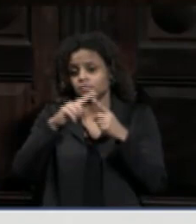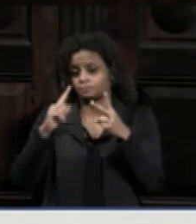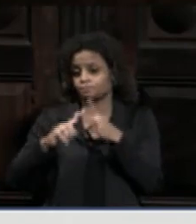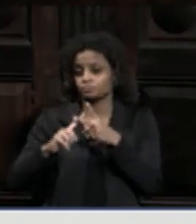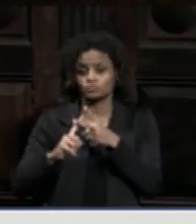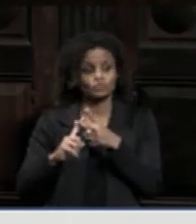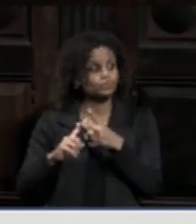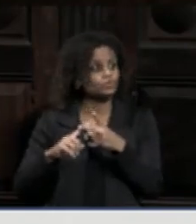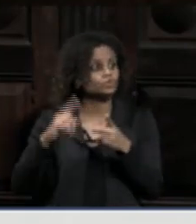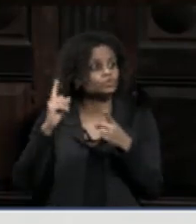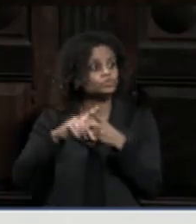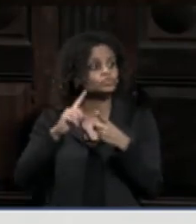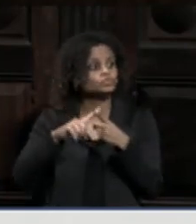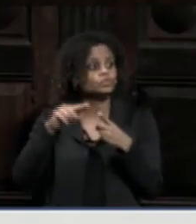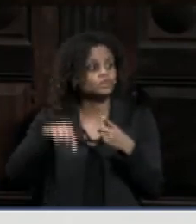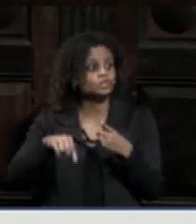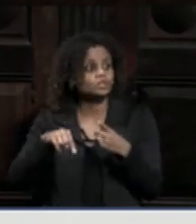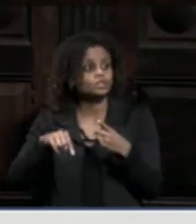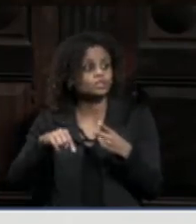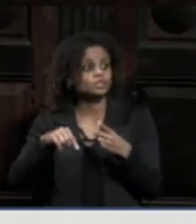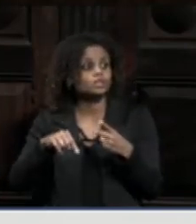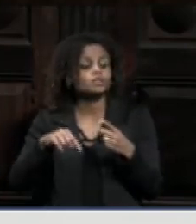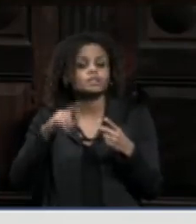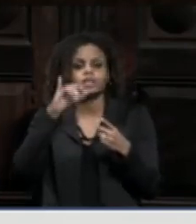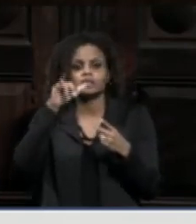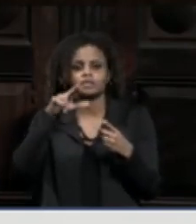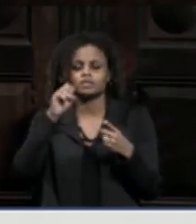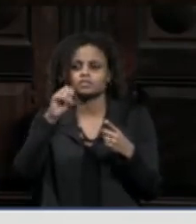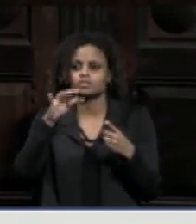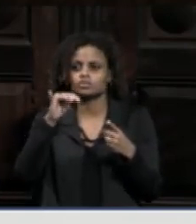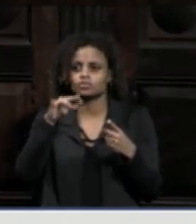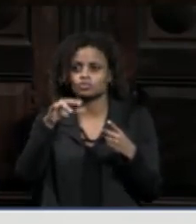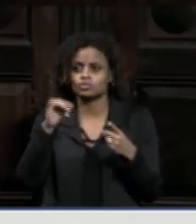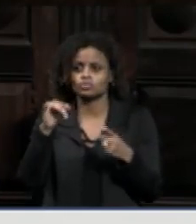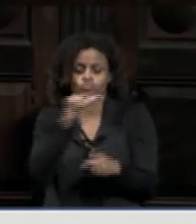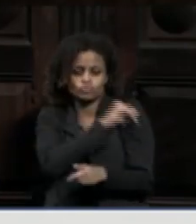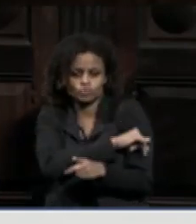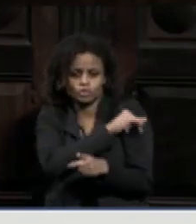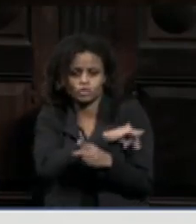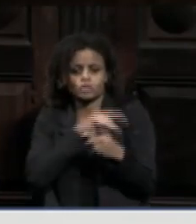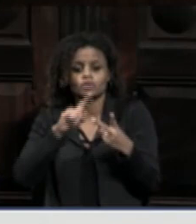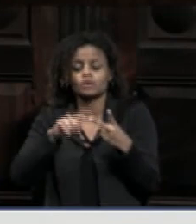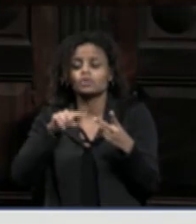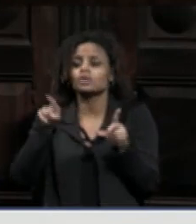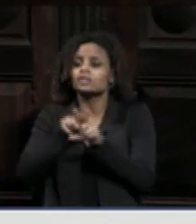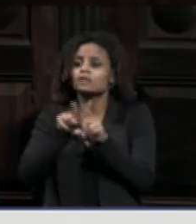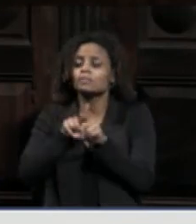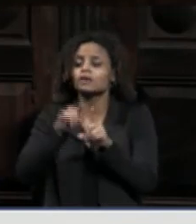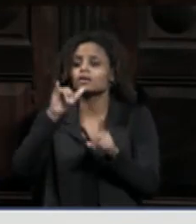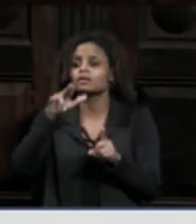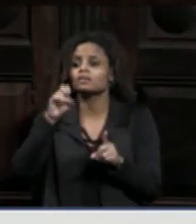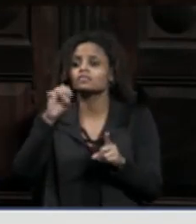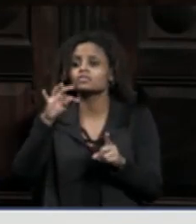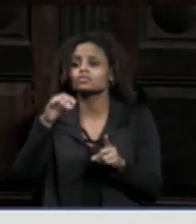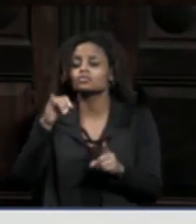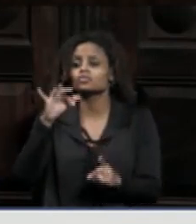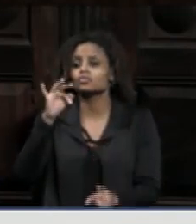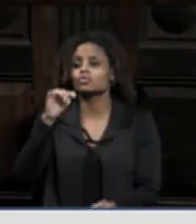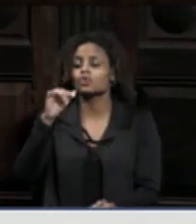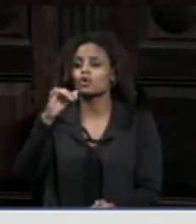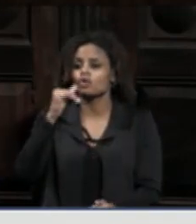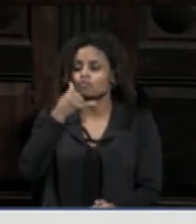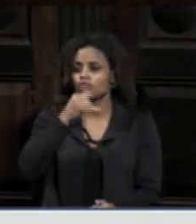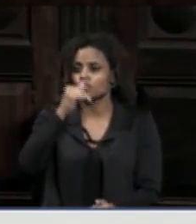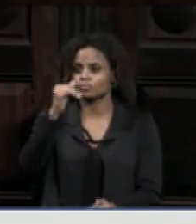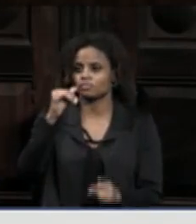Ciência e Tecnologia do Rio de Janeiro e o Instituto Federal Fluminense de Educação, Ciência e Tecnologia, ambos equipamentos da Rede